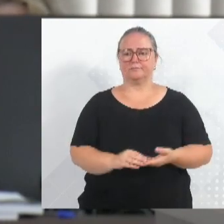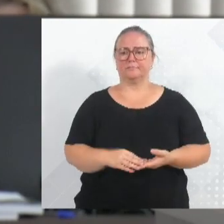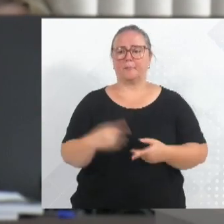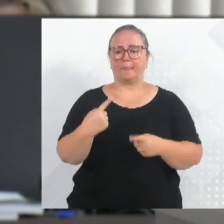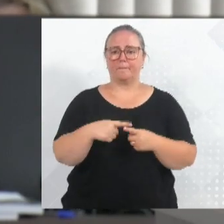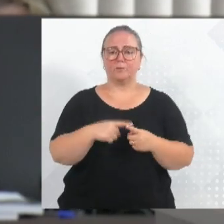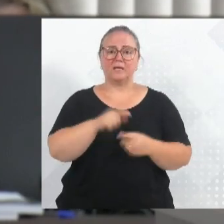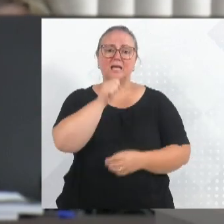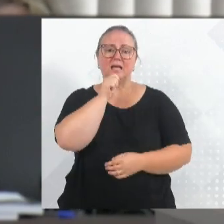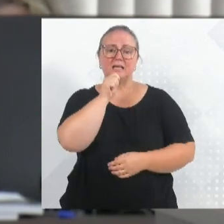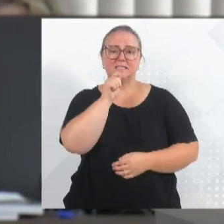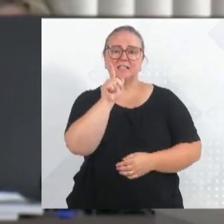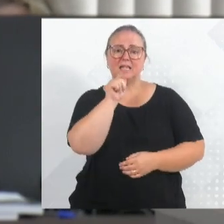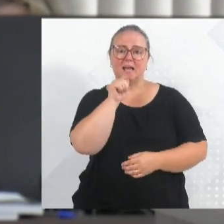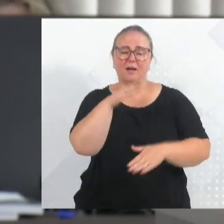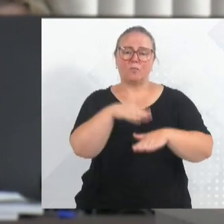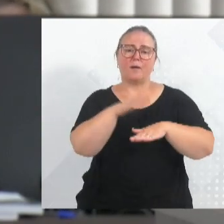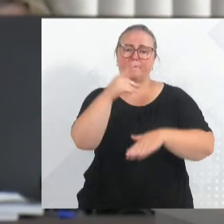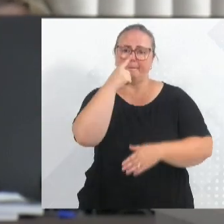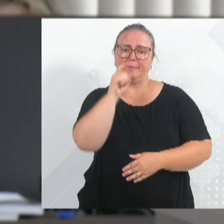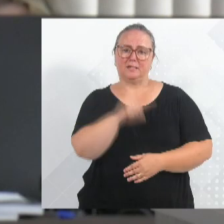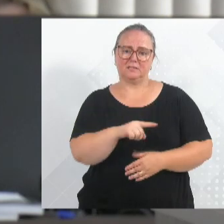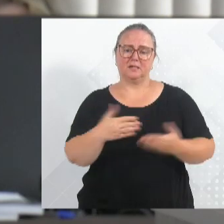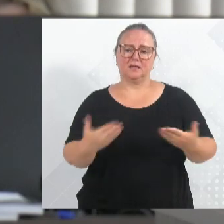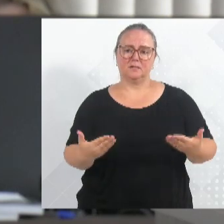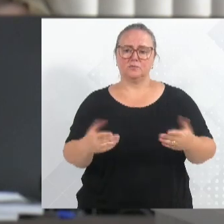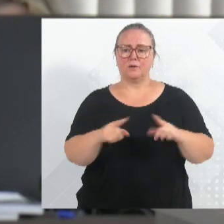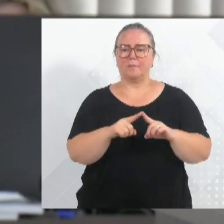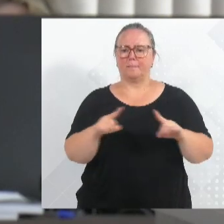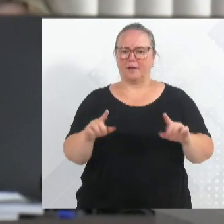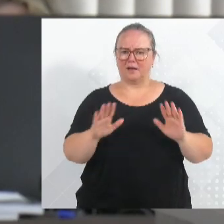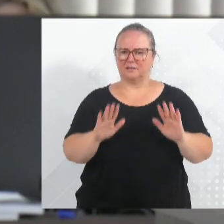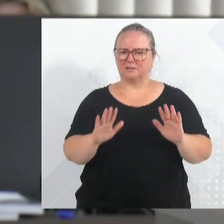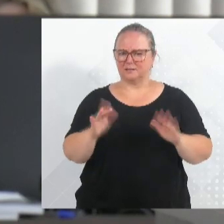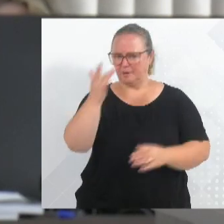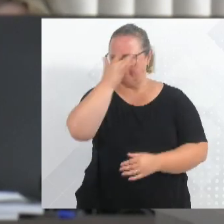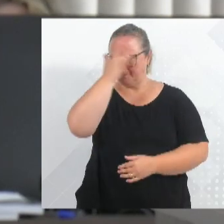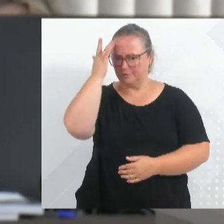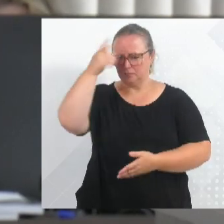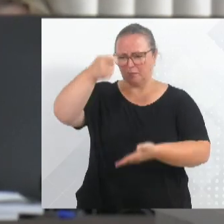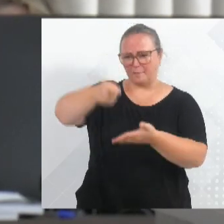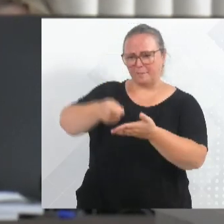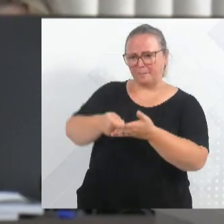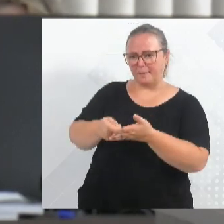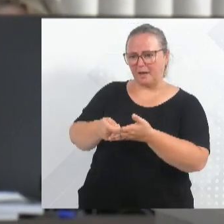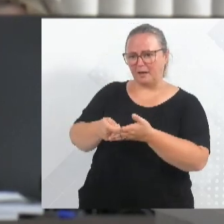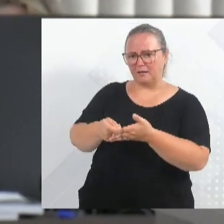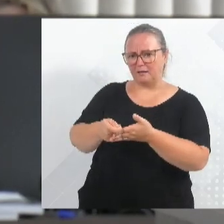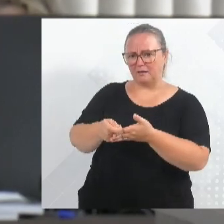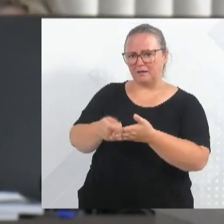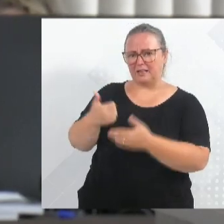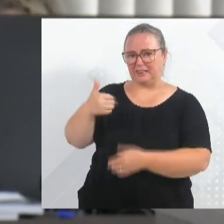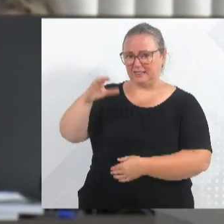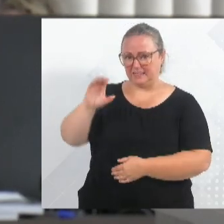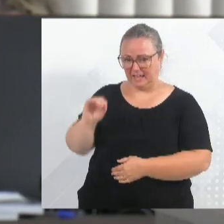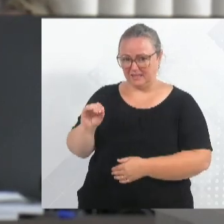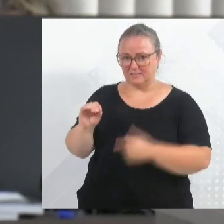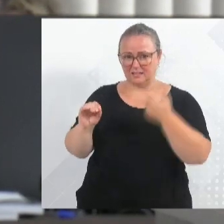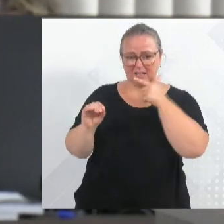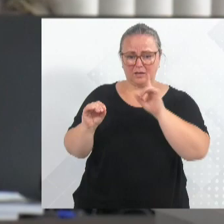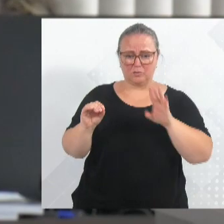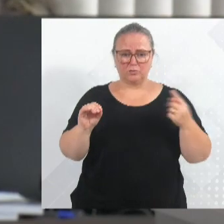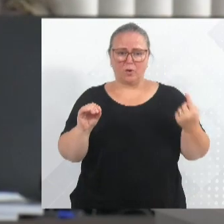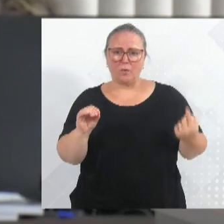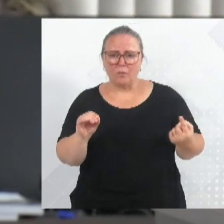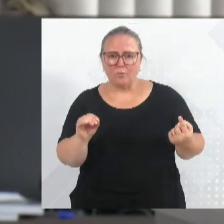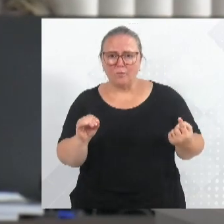lixo, né? Agora, o senhor acha certo o cidadão que paga para 10 cúbicos, só tomou 1 cúbico, recebeu, e